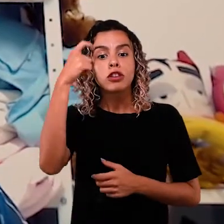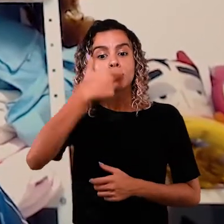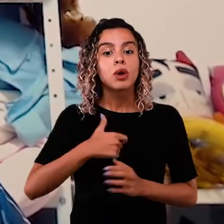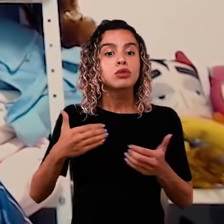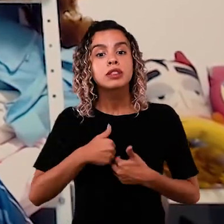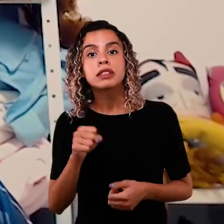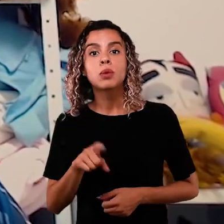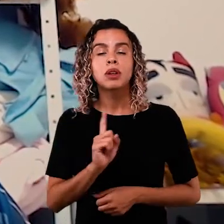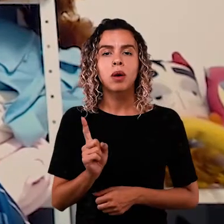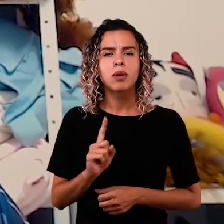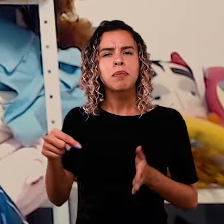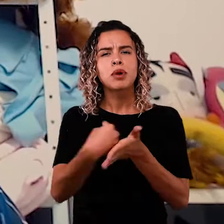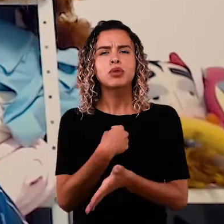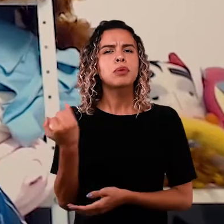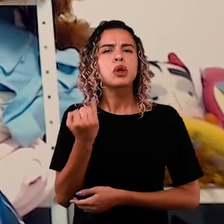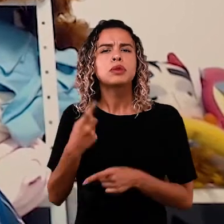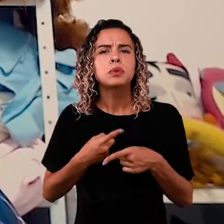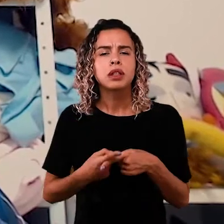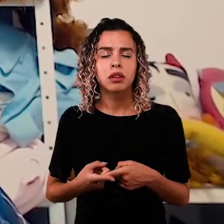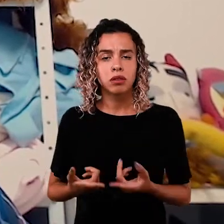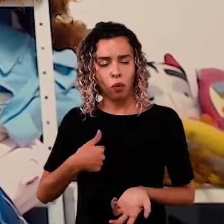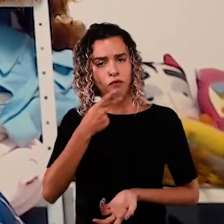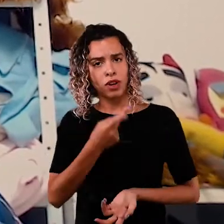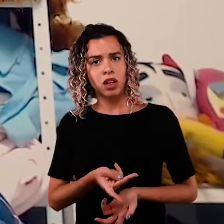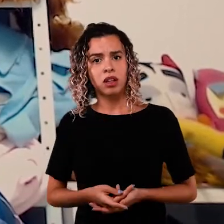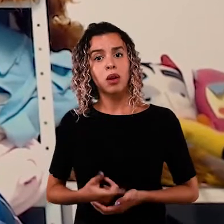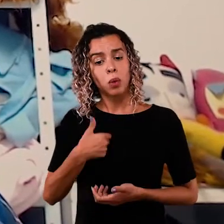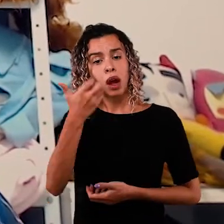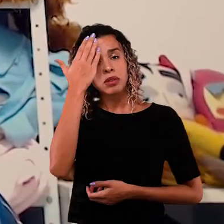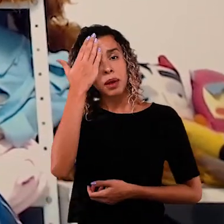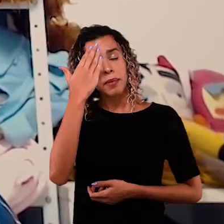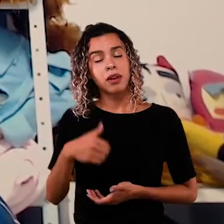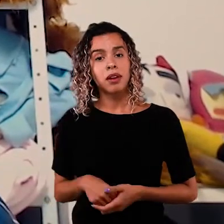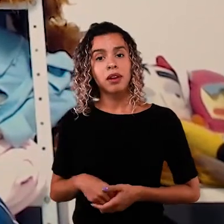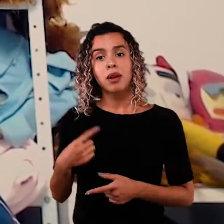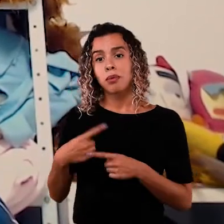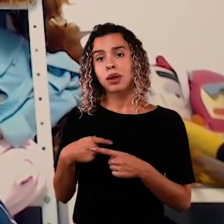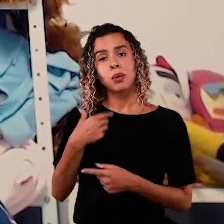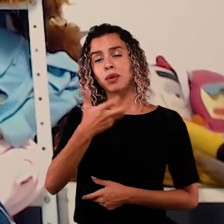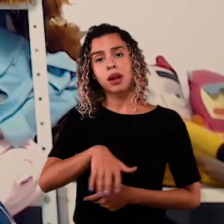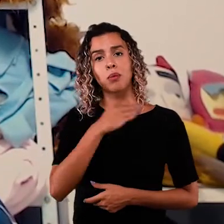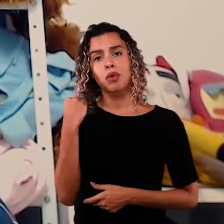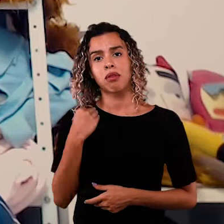né? Qual que era a importância disso pra mim? Aí eu falei que eu queria saber porque eu não queria